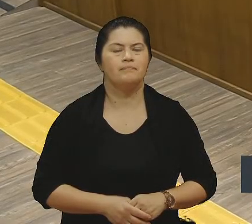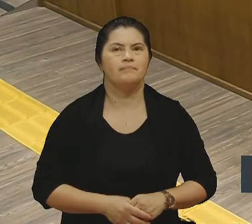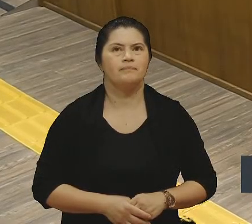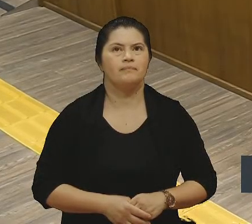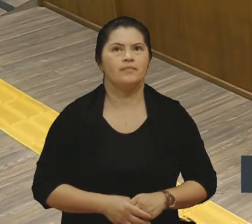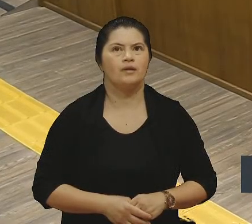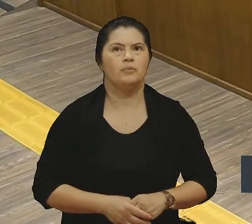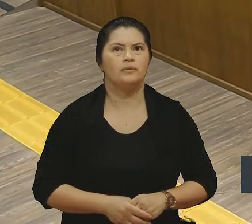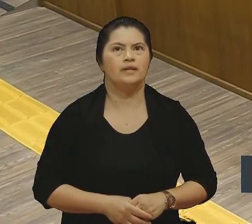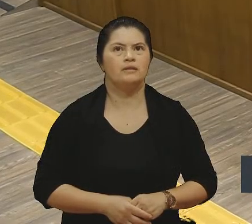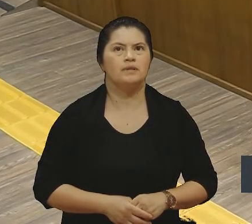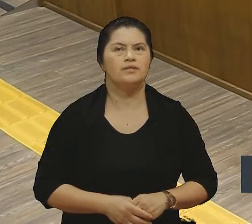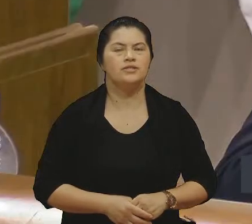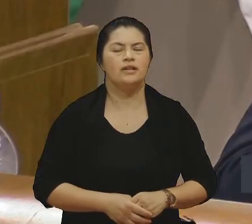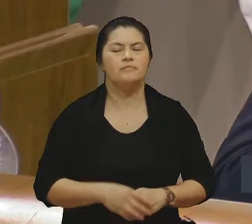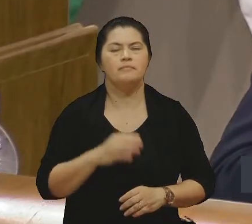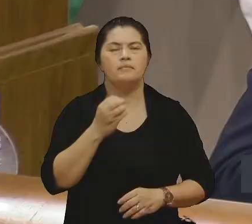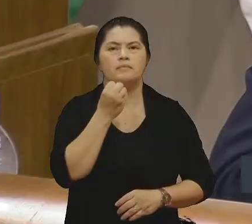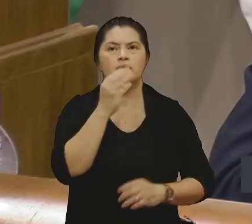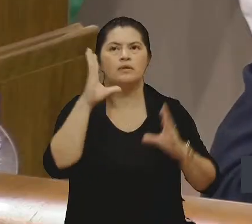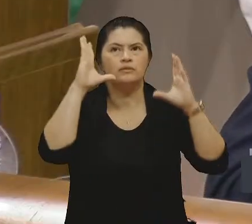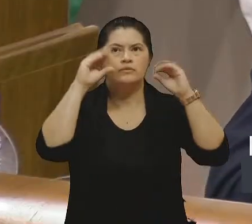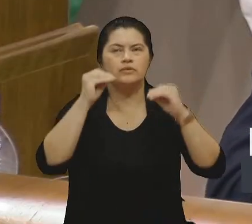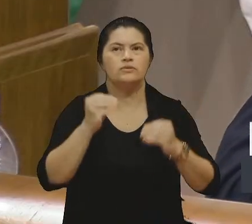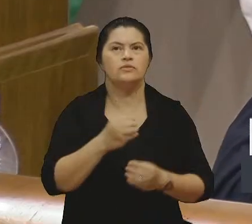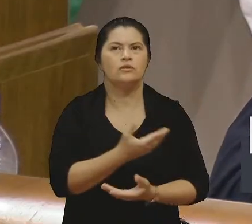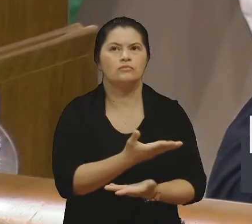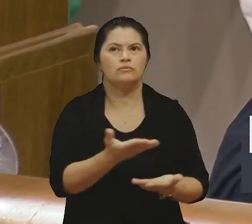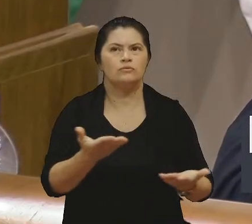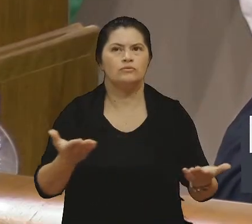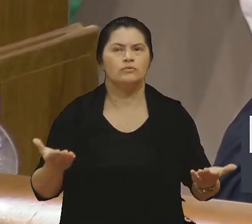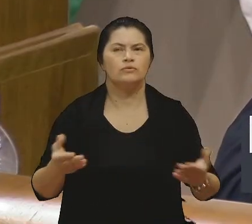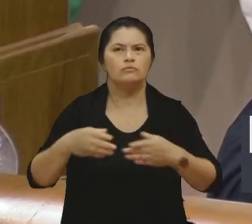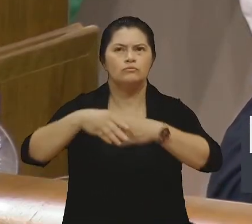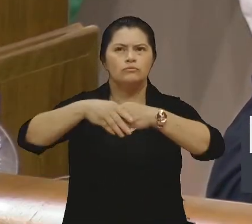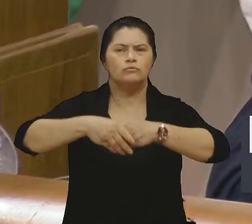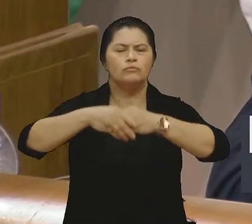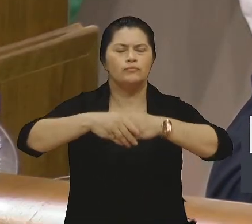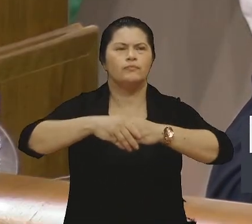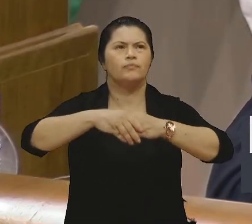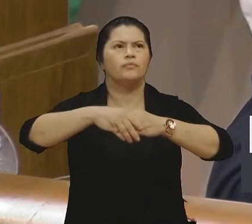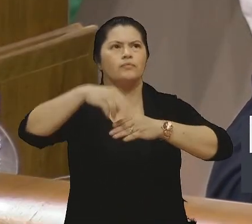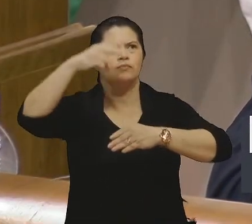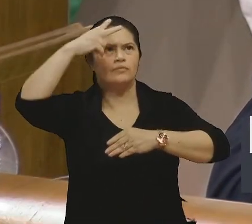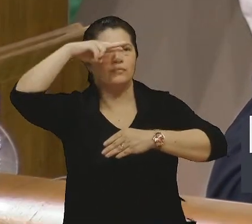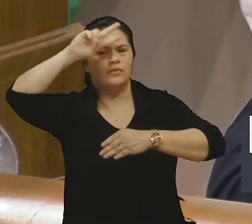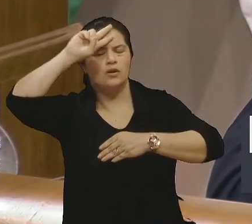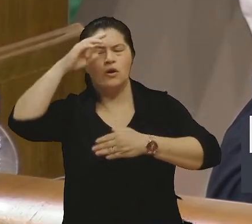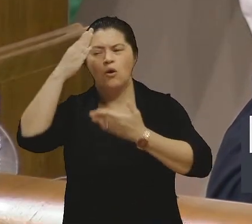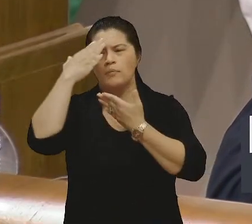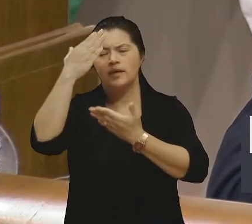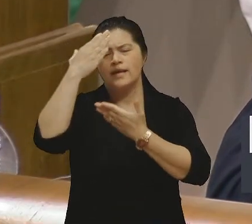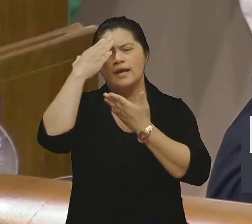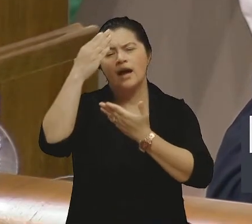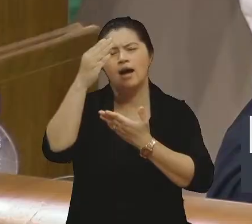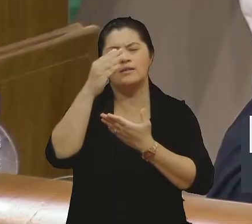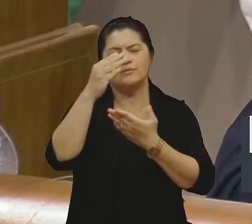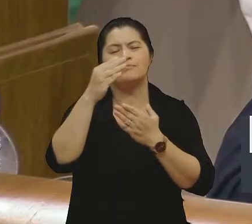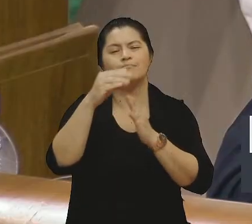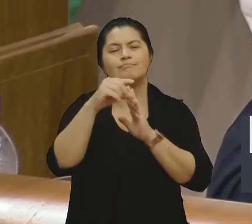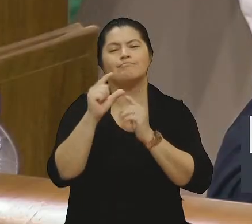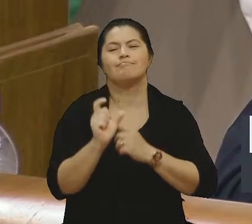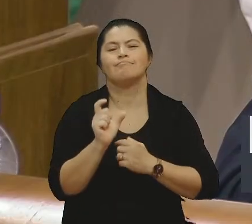Boa noite a todos. Quero cumprimentar aqui o Edson da Rosa. Obrigado pelas palavras, né, por essa liderança